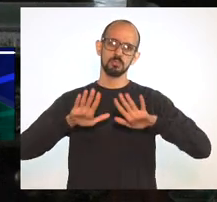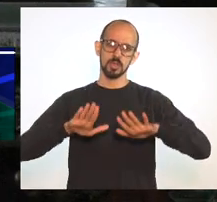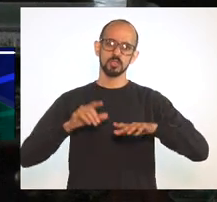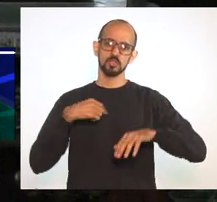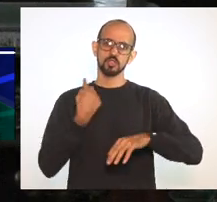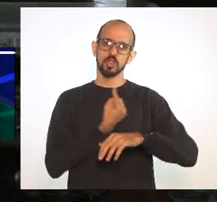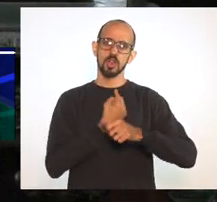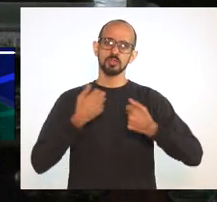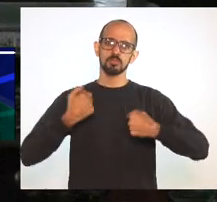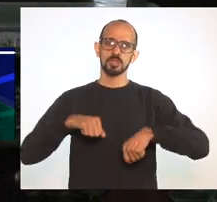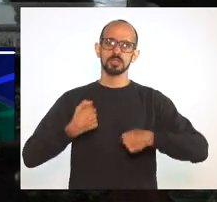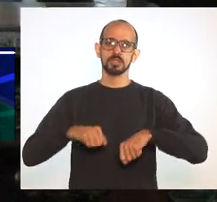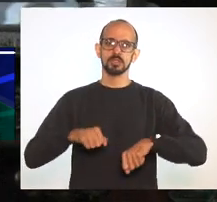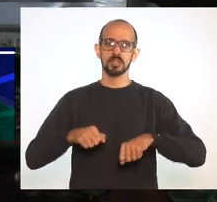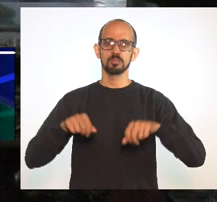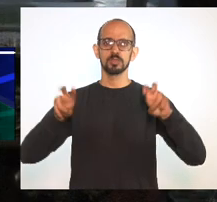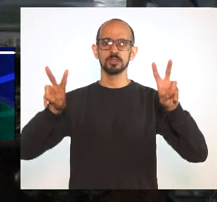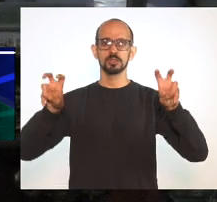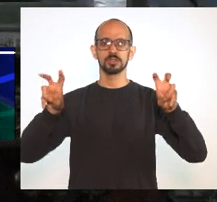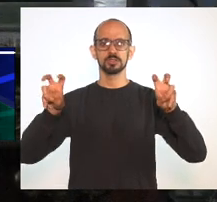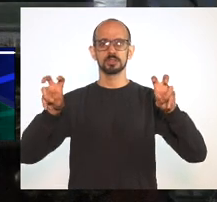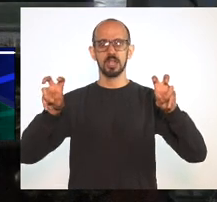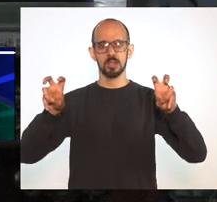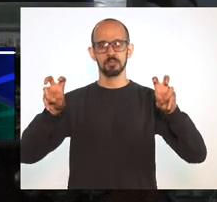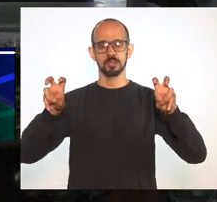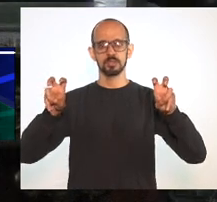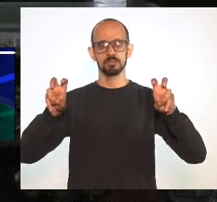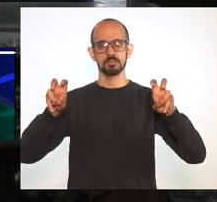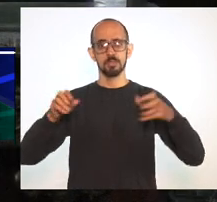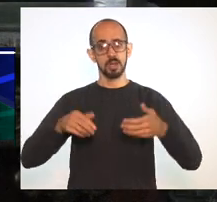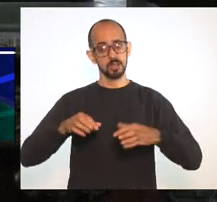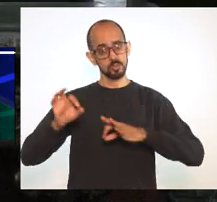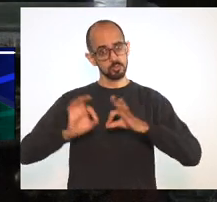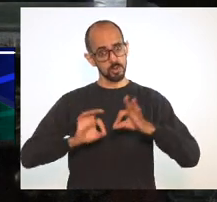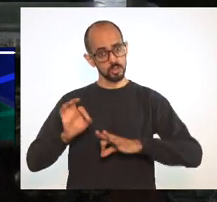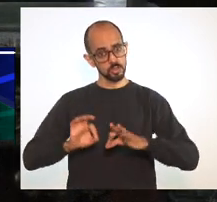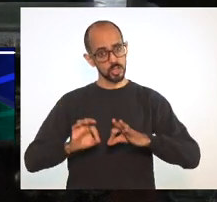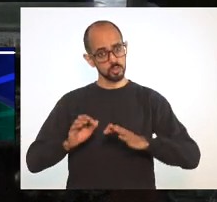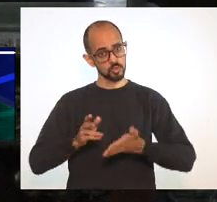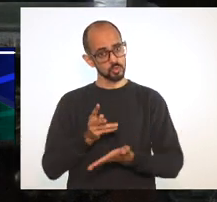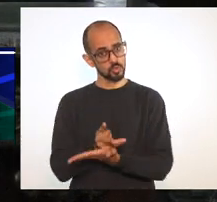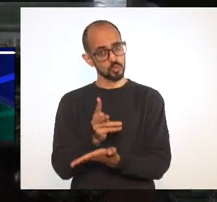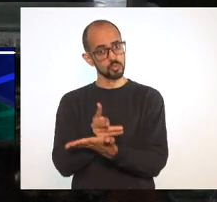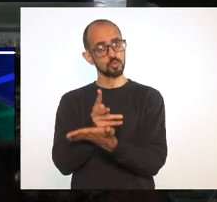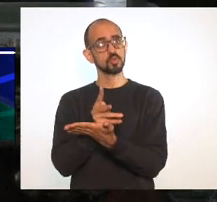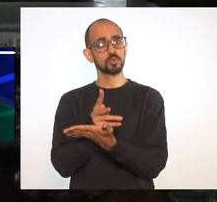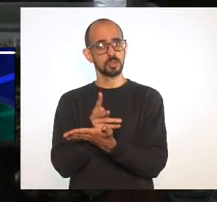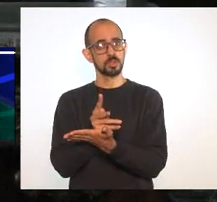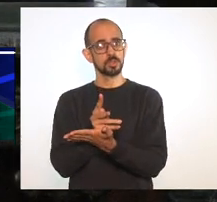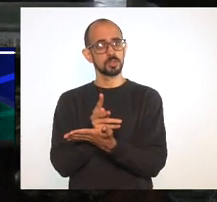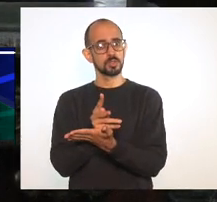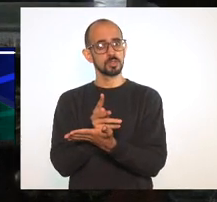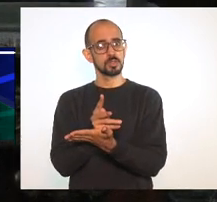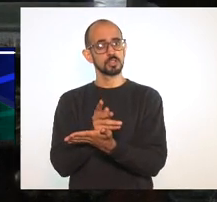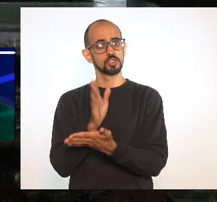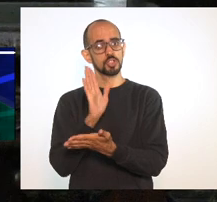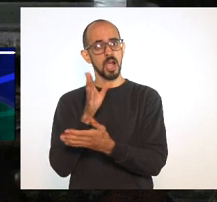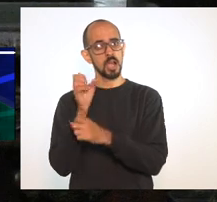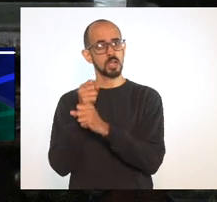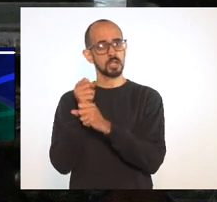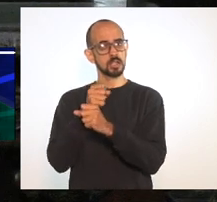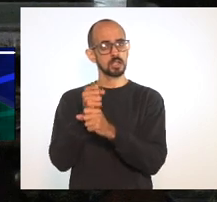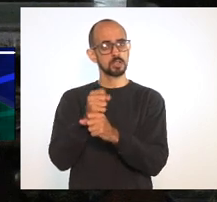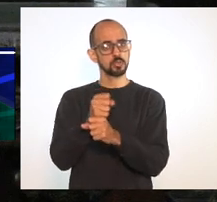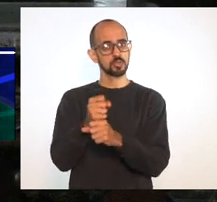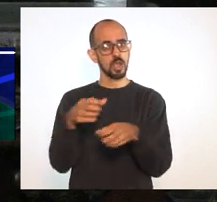precisa dessas pautas temáticas para que esses projetos avancem. Já há alguns anos, a Comissão de Defesa